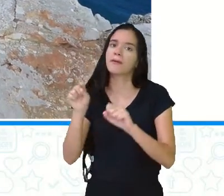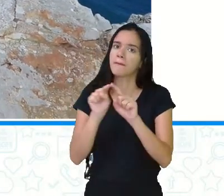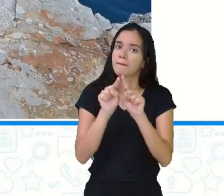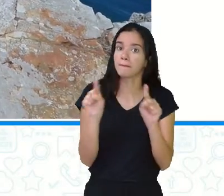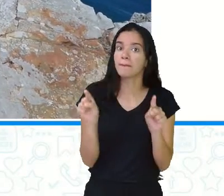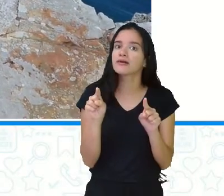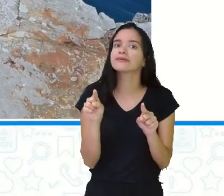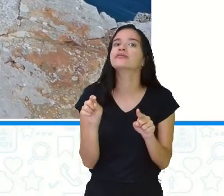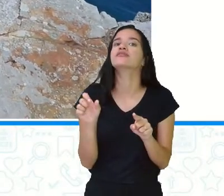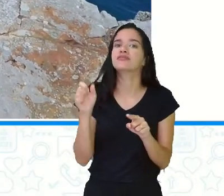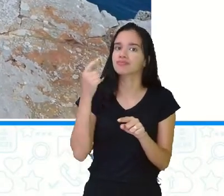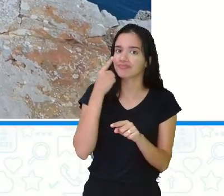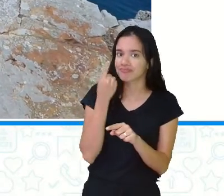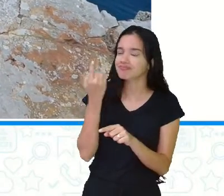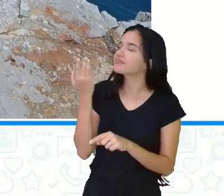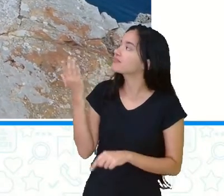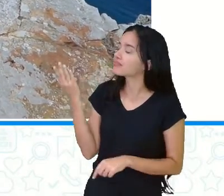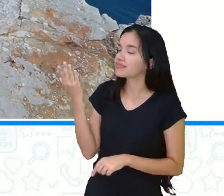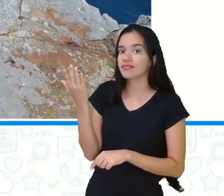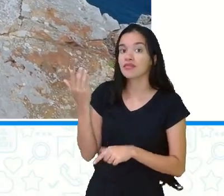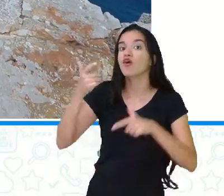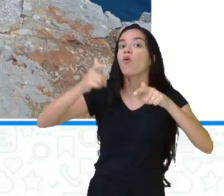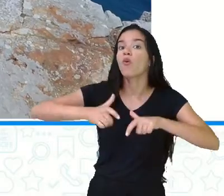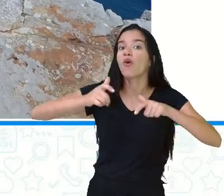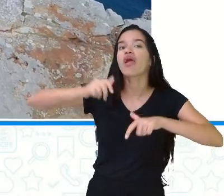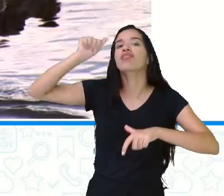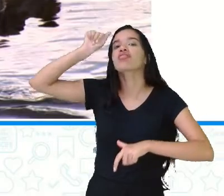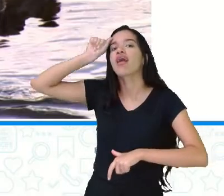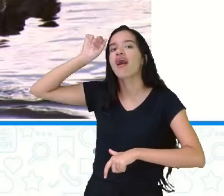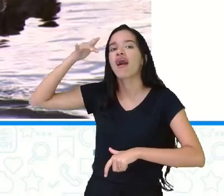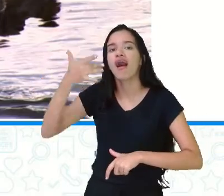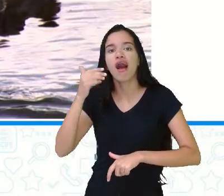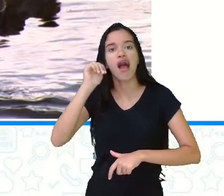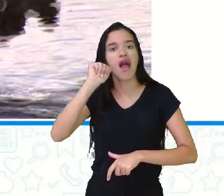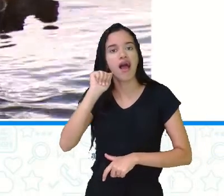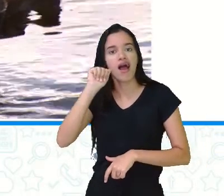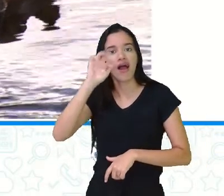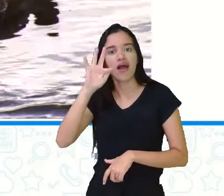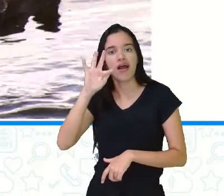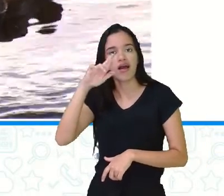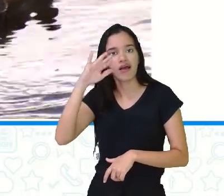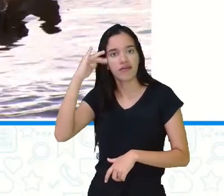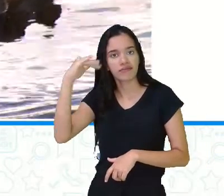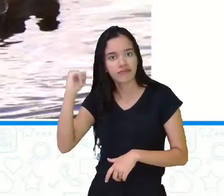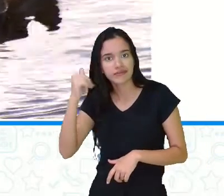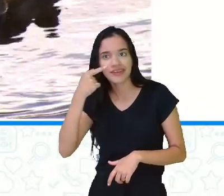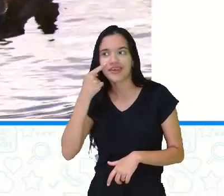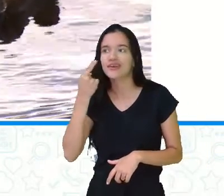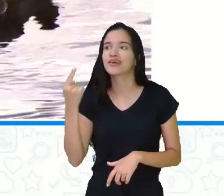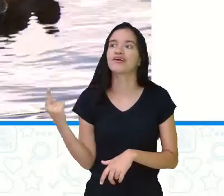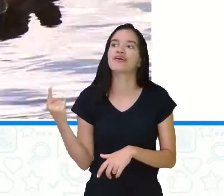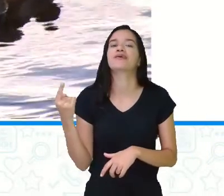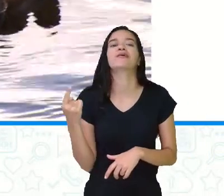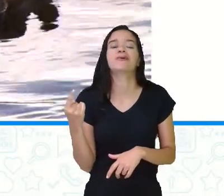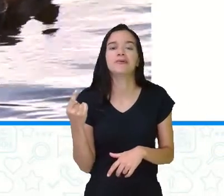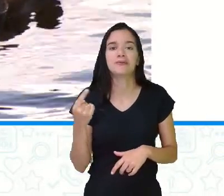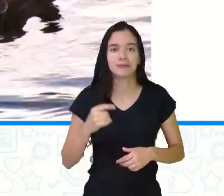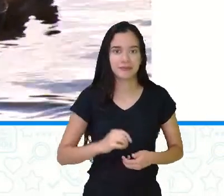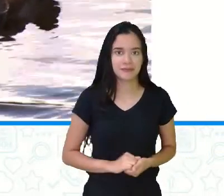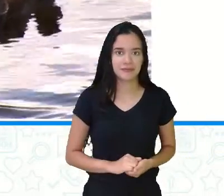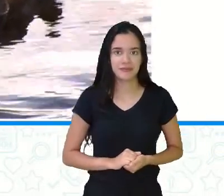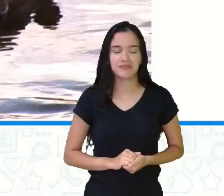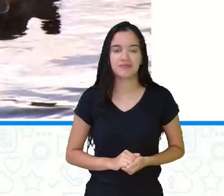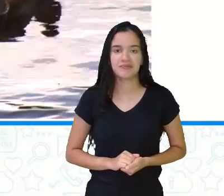sim, essa paisagem aí é da África. Olha os hipopótamos aí se